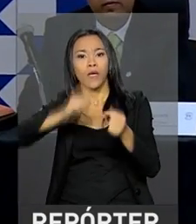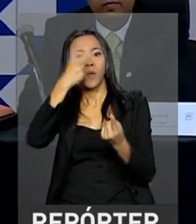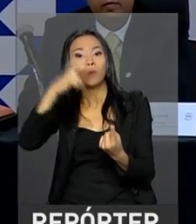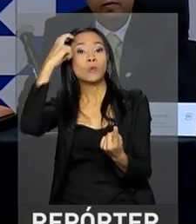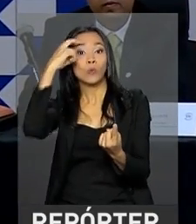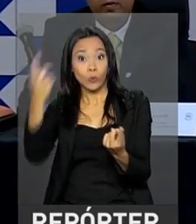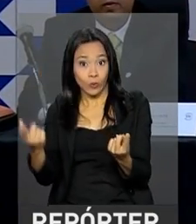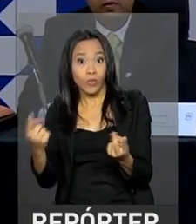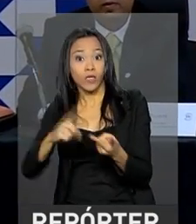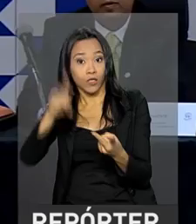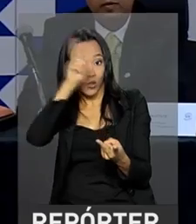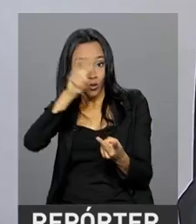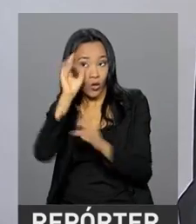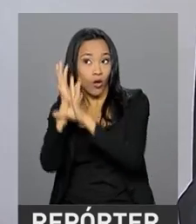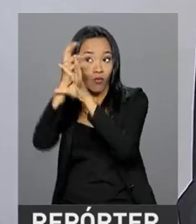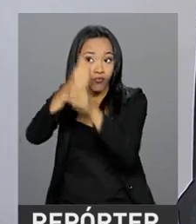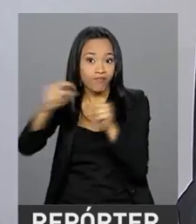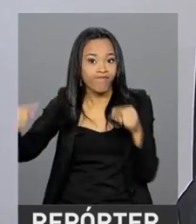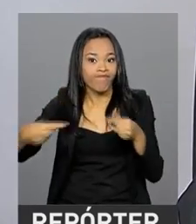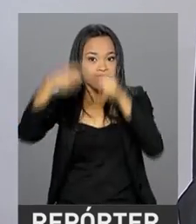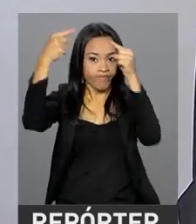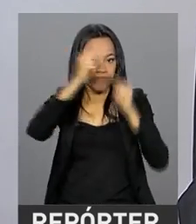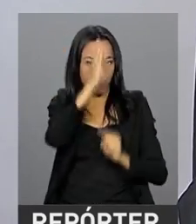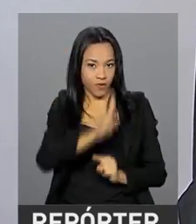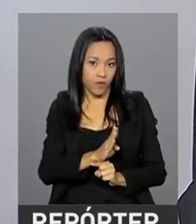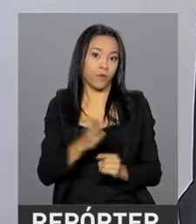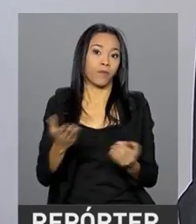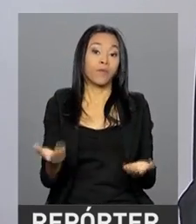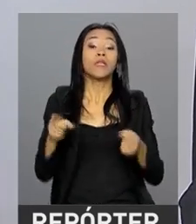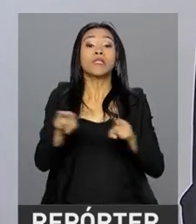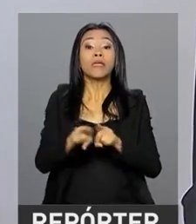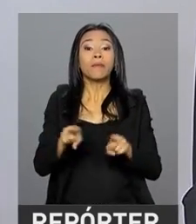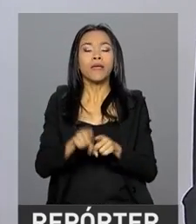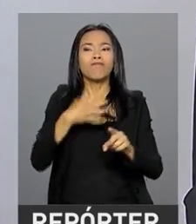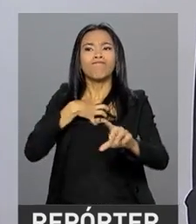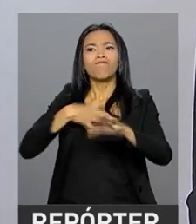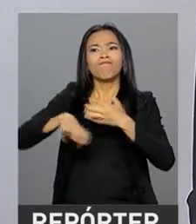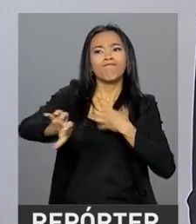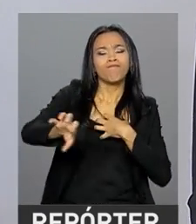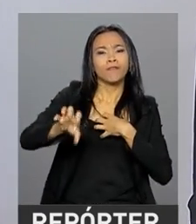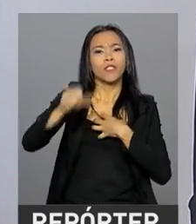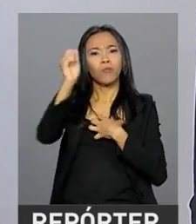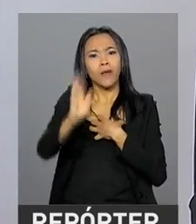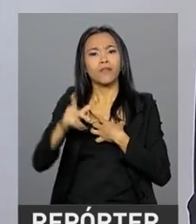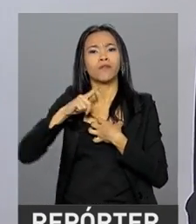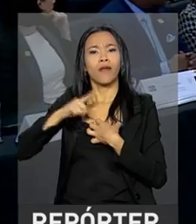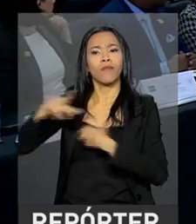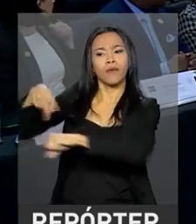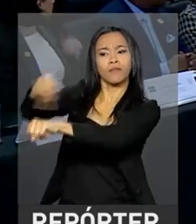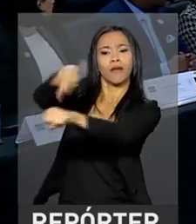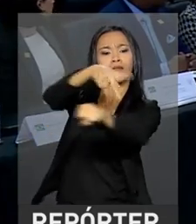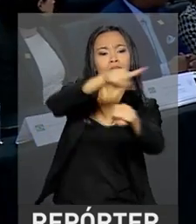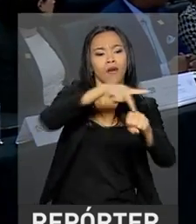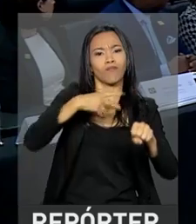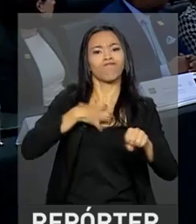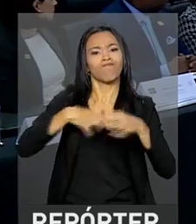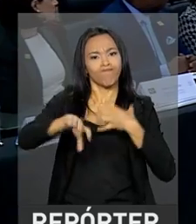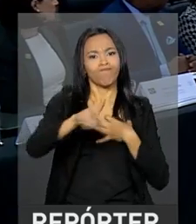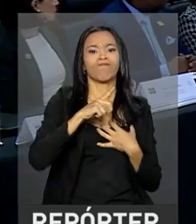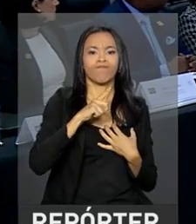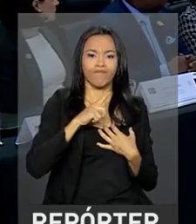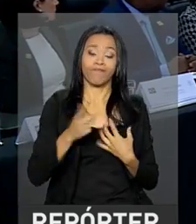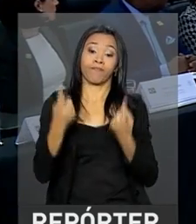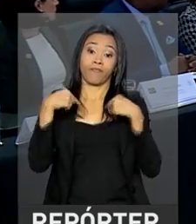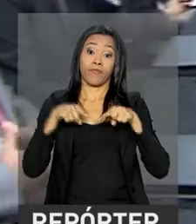culturais e históricos Além de evidenciar a empatia que o Brasil tem pelos países o presidente Michel